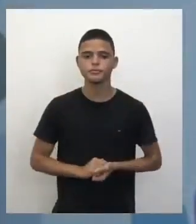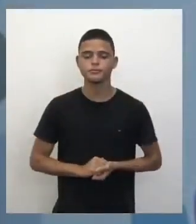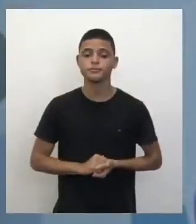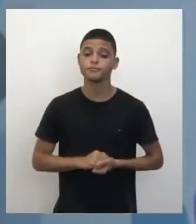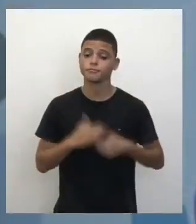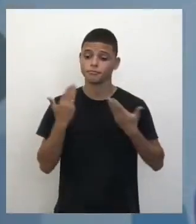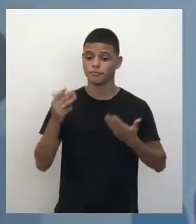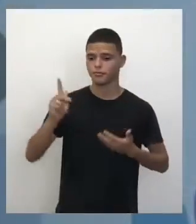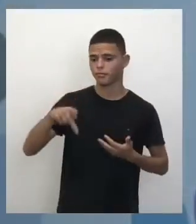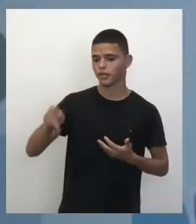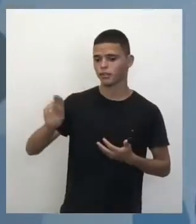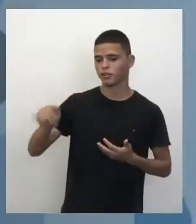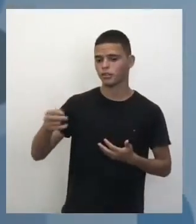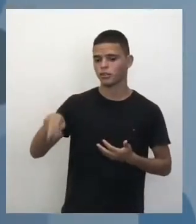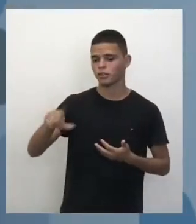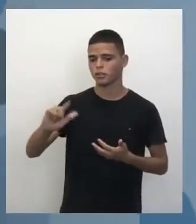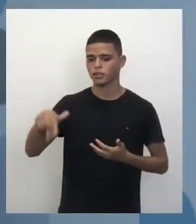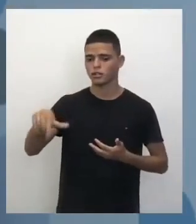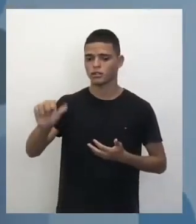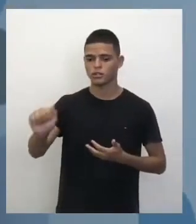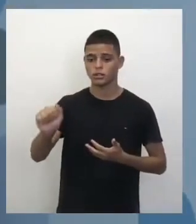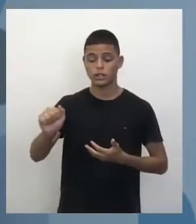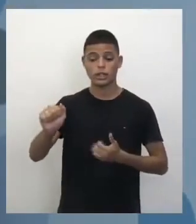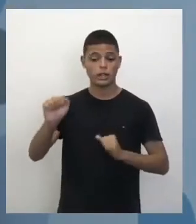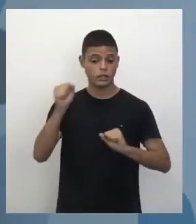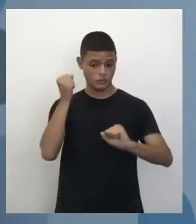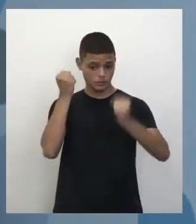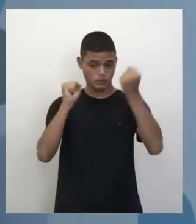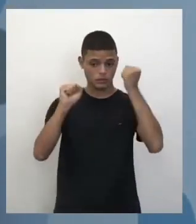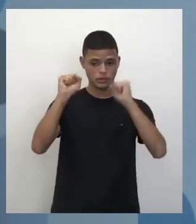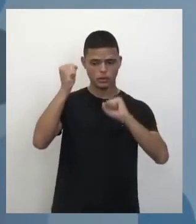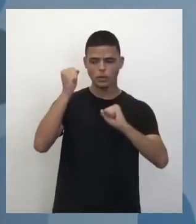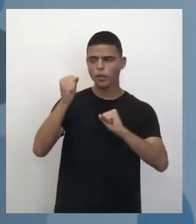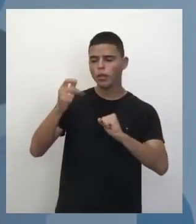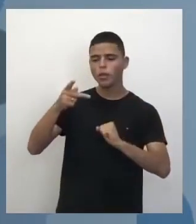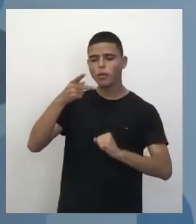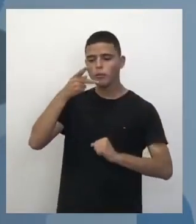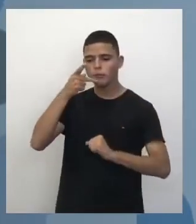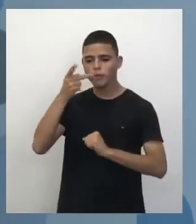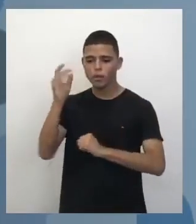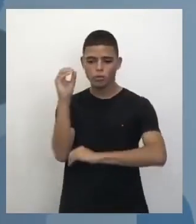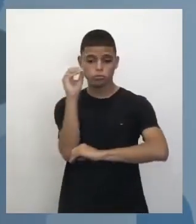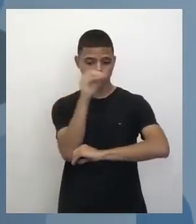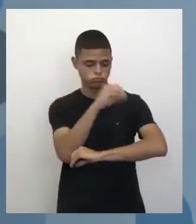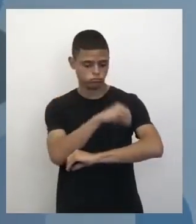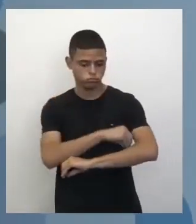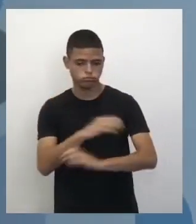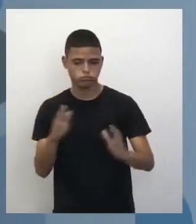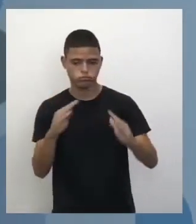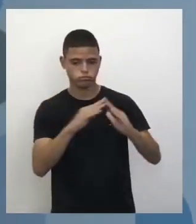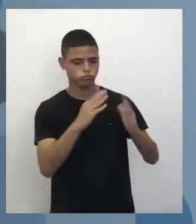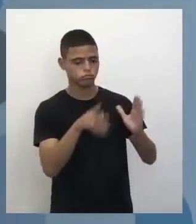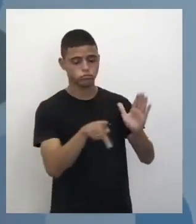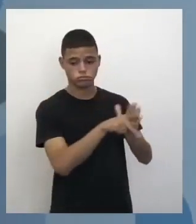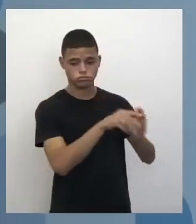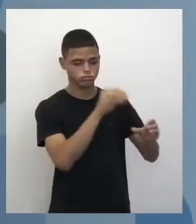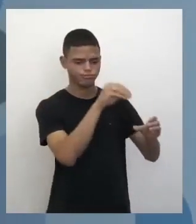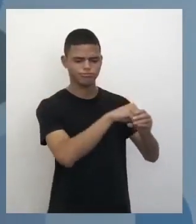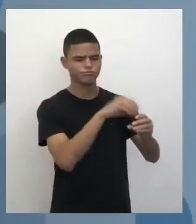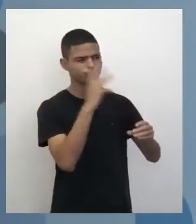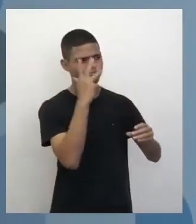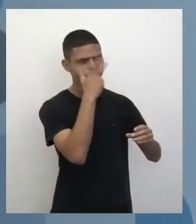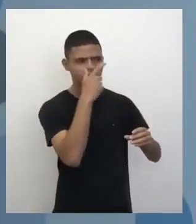A professora Juliana, de Educação Física aqui do Centro de Mídias, falando sobre o pôr do sol da varanda da casa dela, né? Que é um pôr do sol